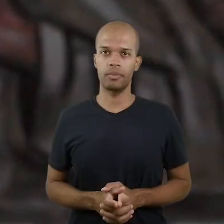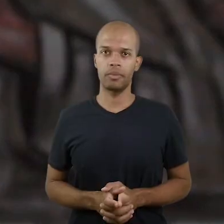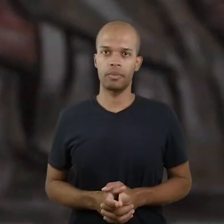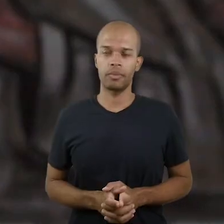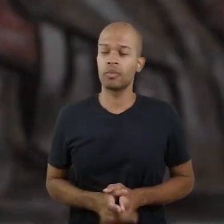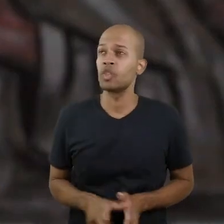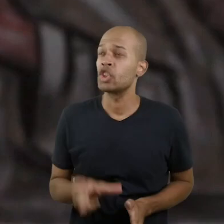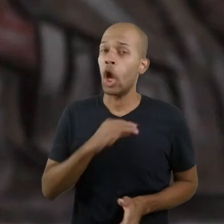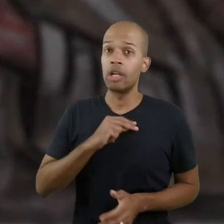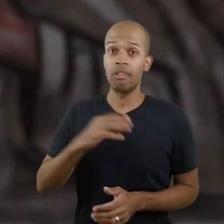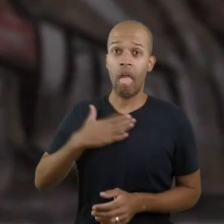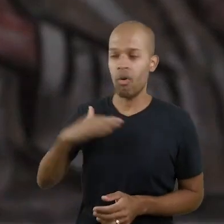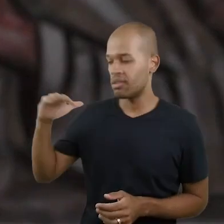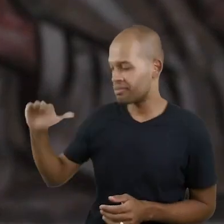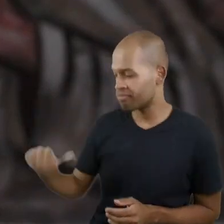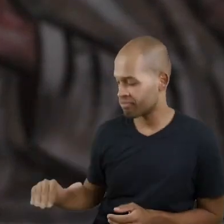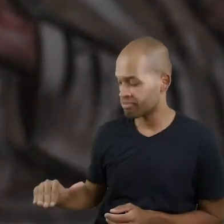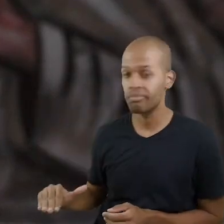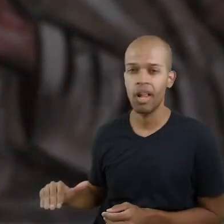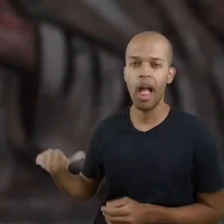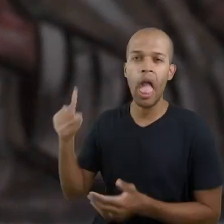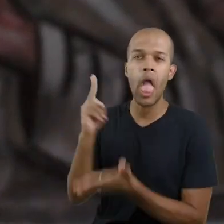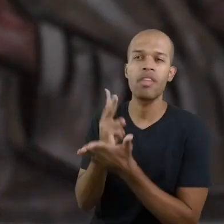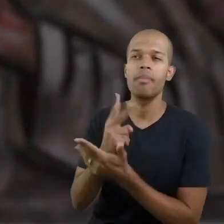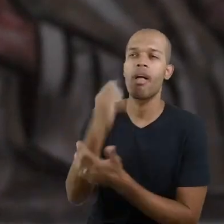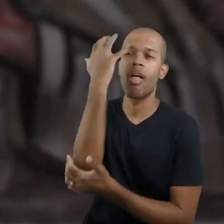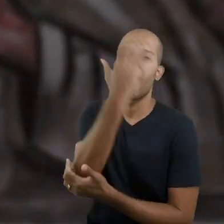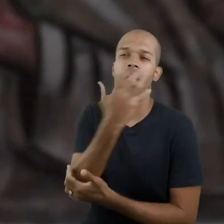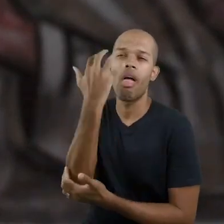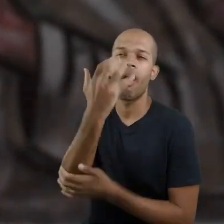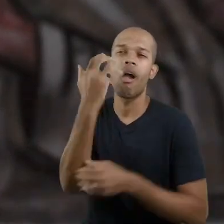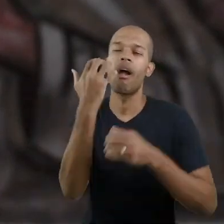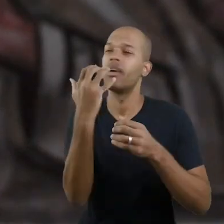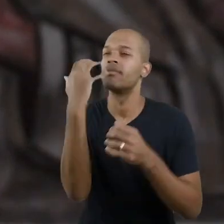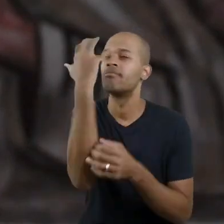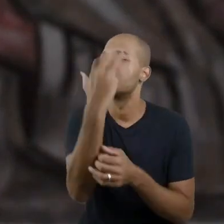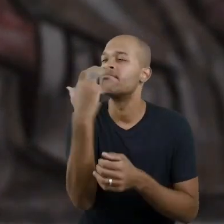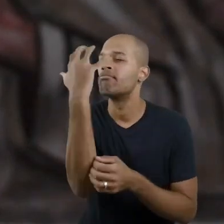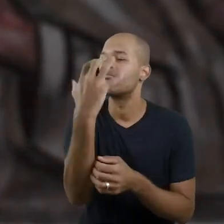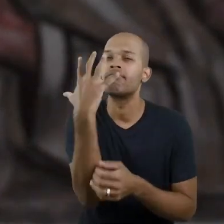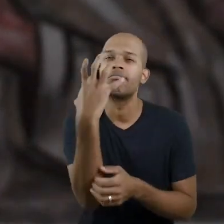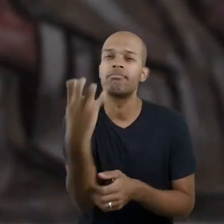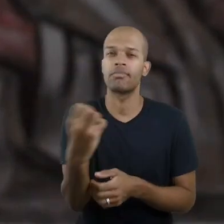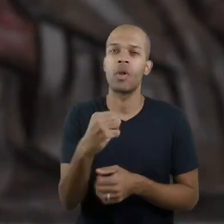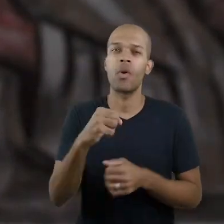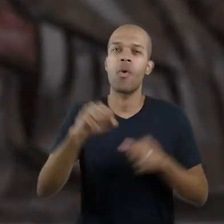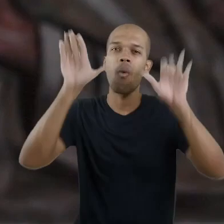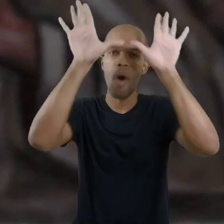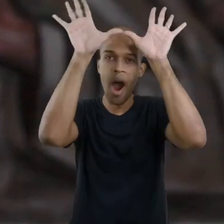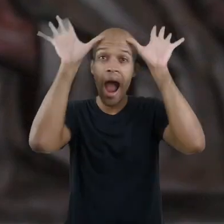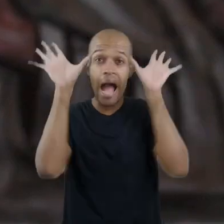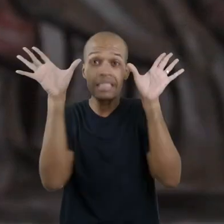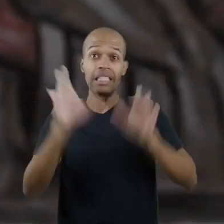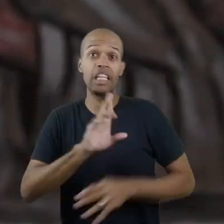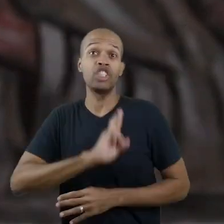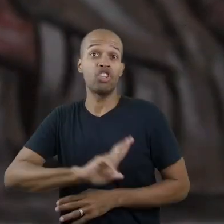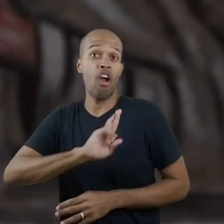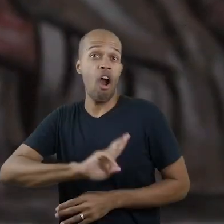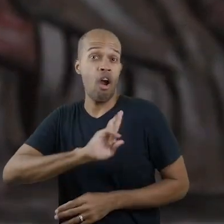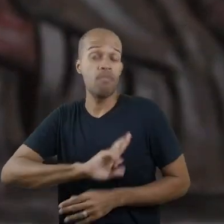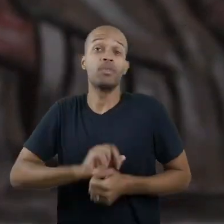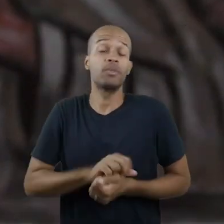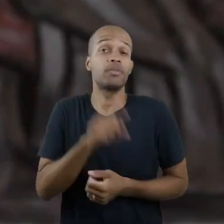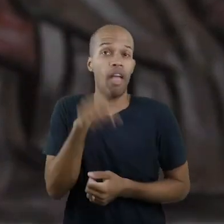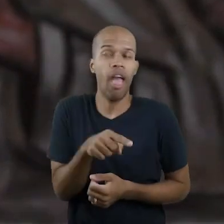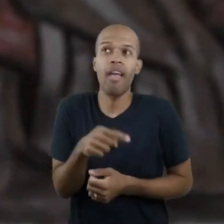Nossa, desde pequena eu sempre fui apaixonada, encantada com o cacique de Ramos, né? E